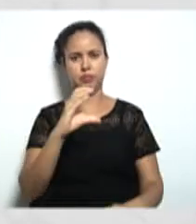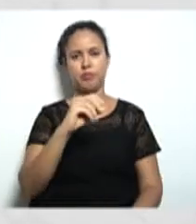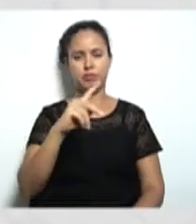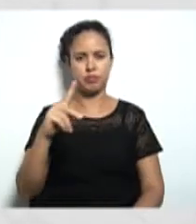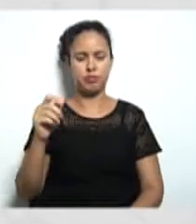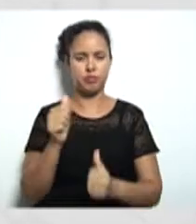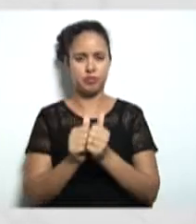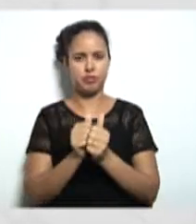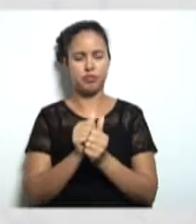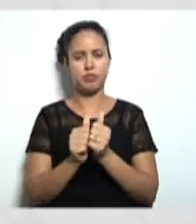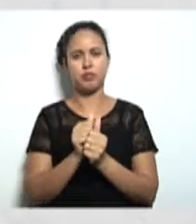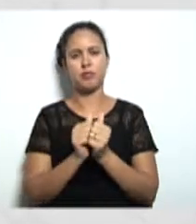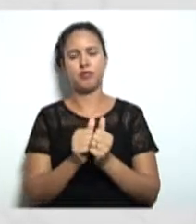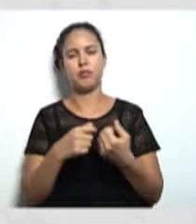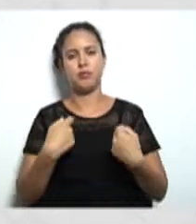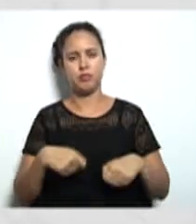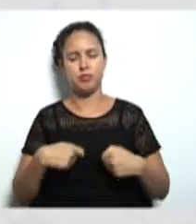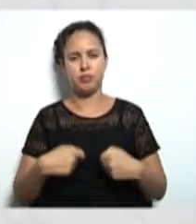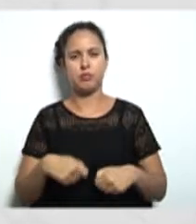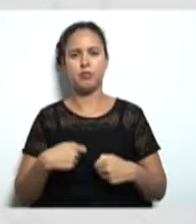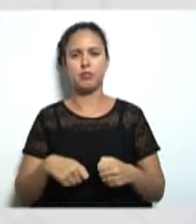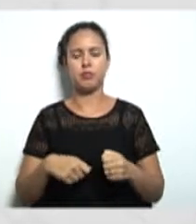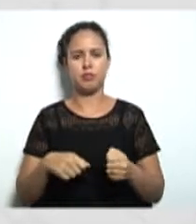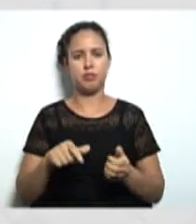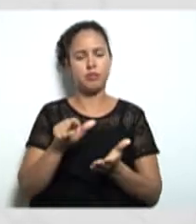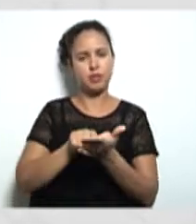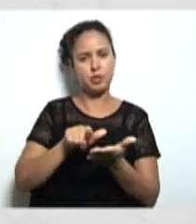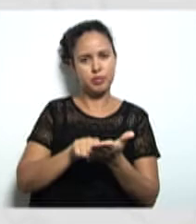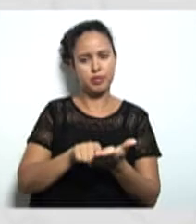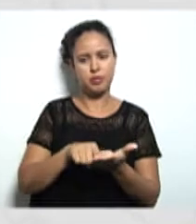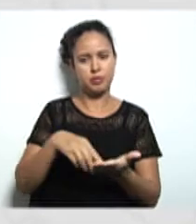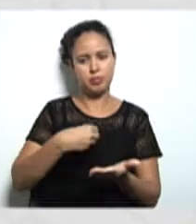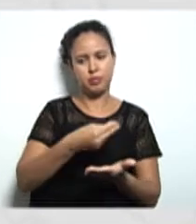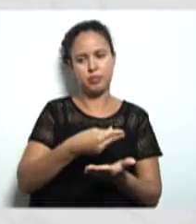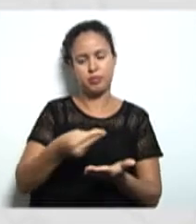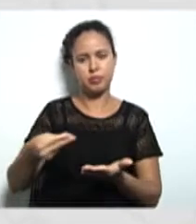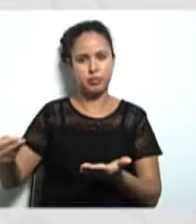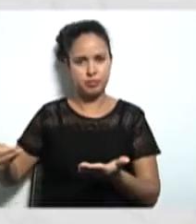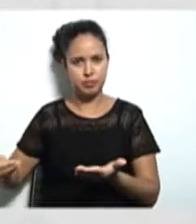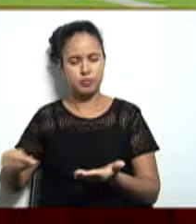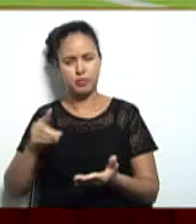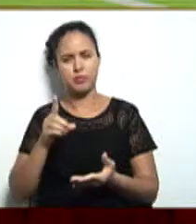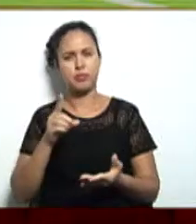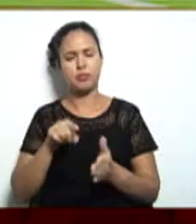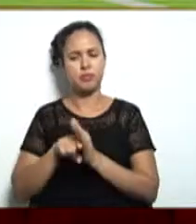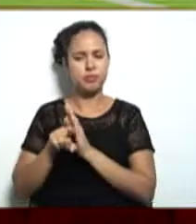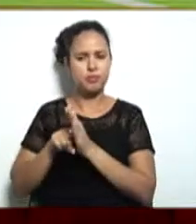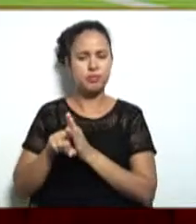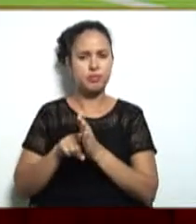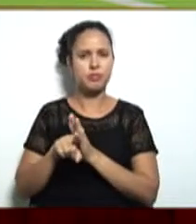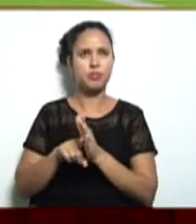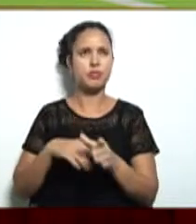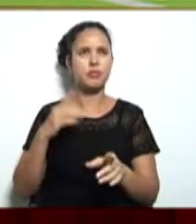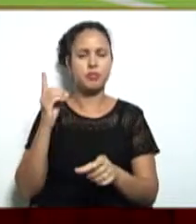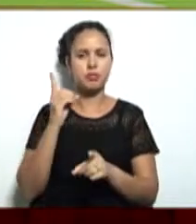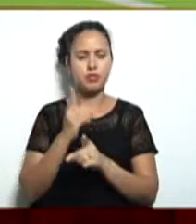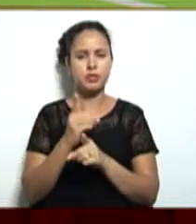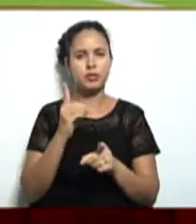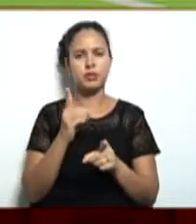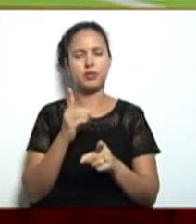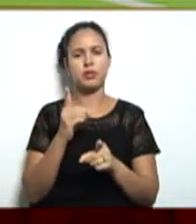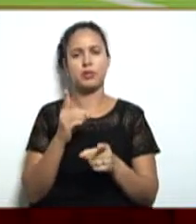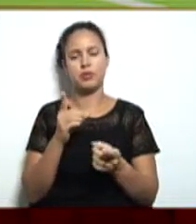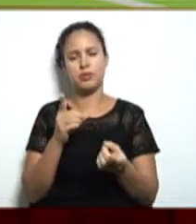arroz, você teria que fazer panfletos. E você pesquisando isso, você identificou que na verdade os panfletos não